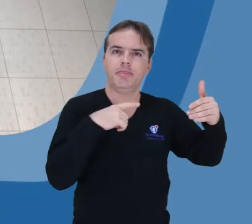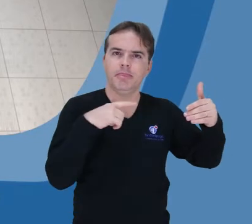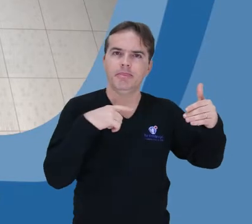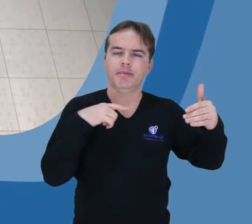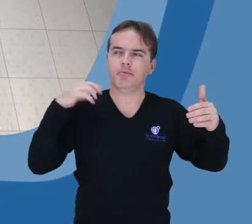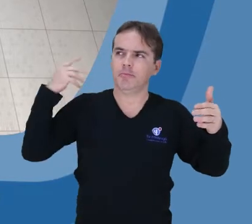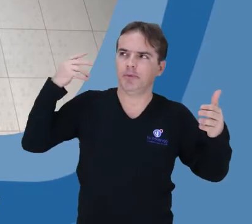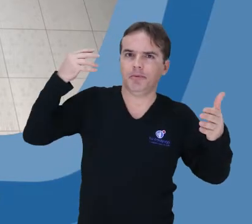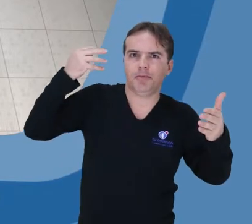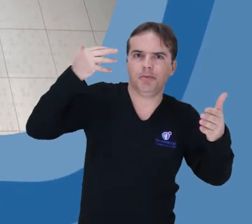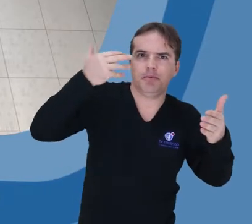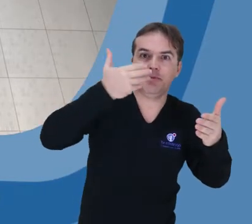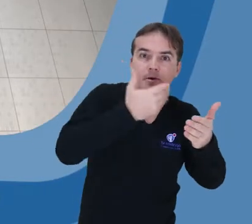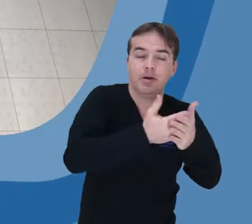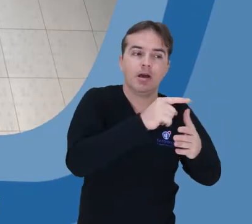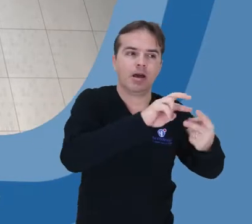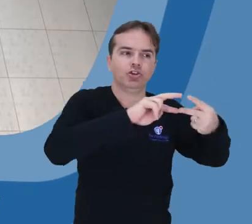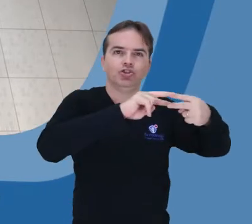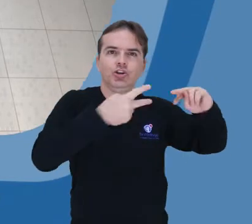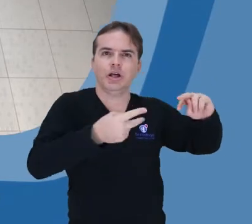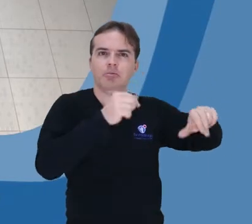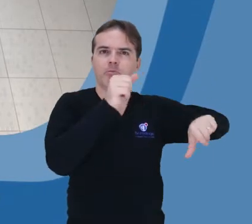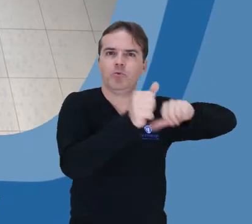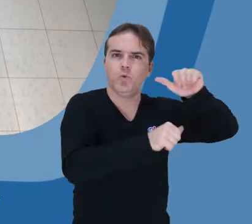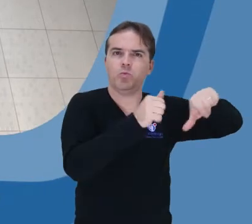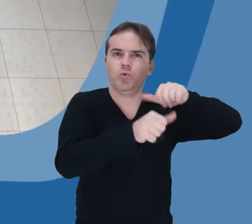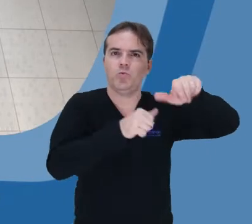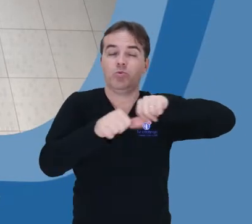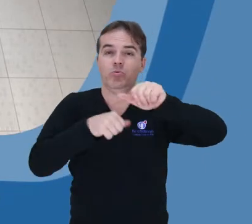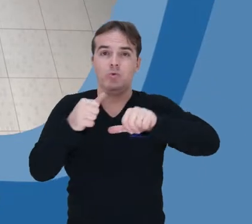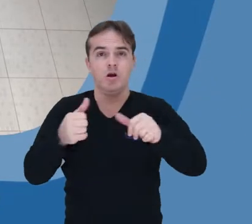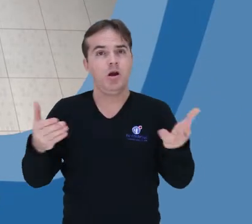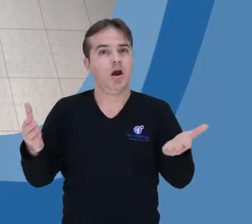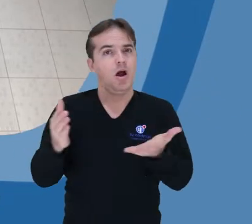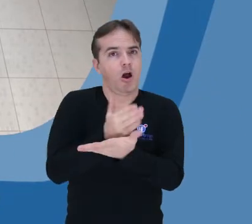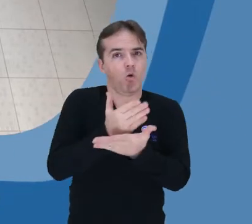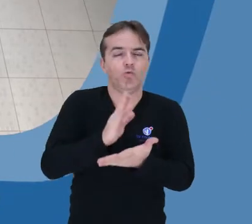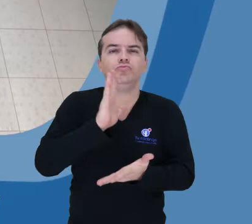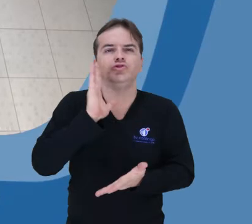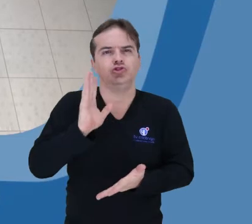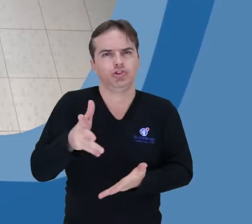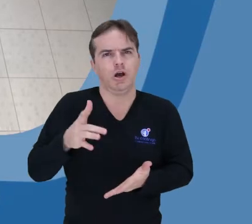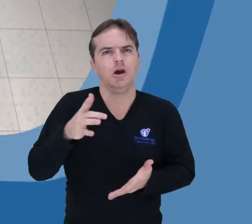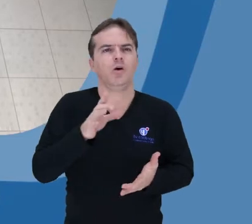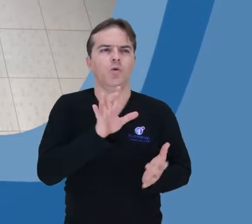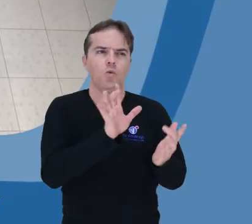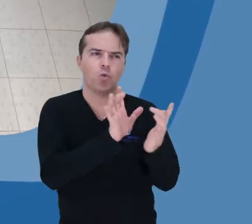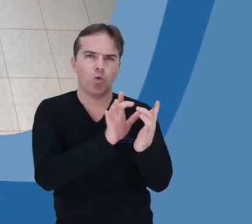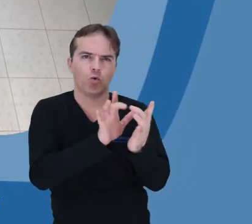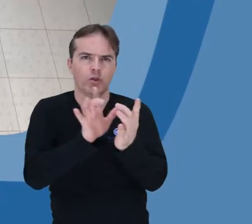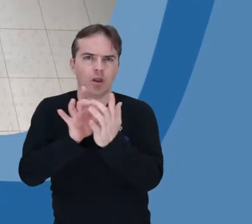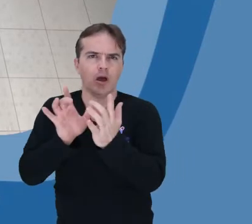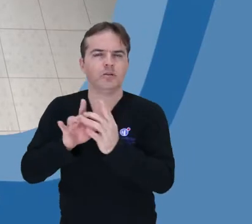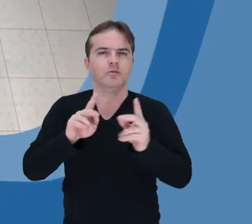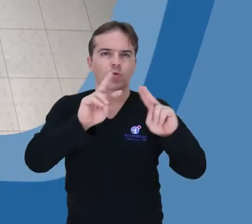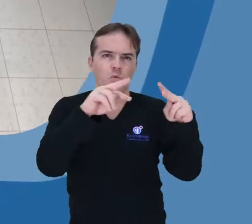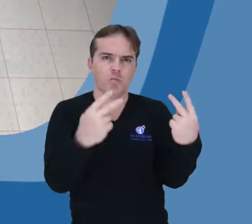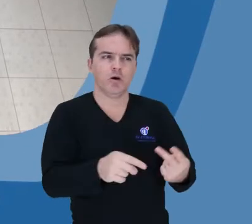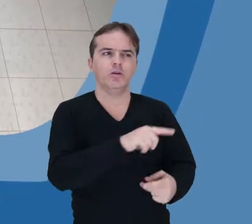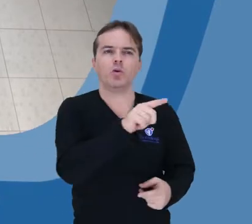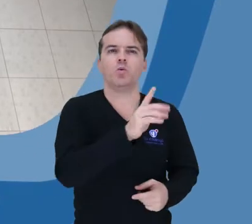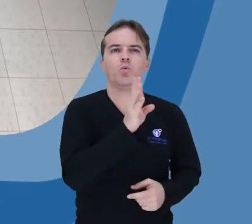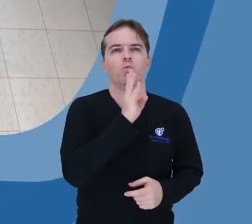no seu material genético, das quais algumas a gente consegue agora, já com esse tempo de contato mais